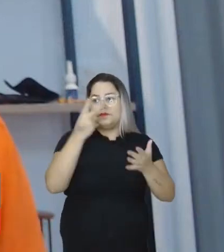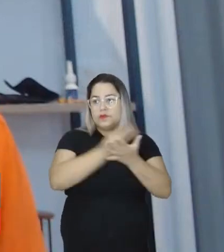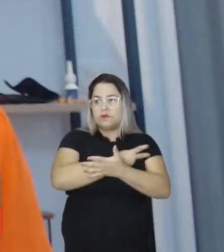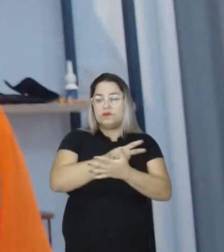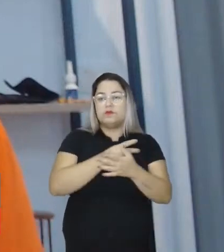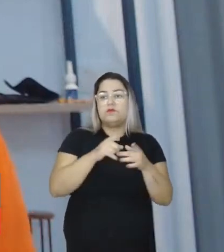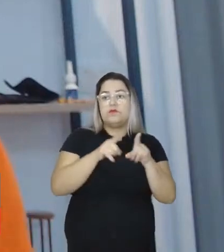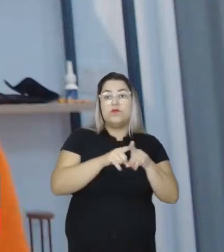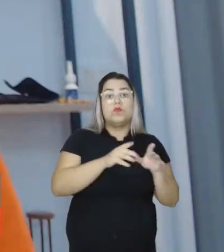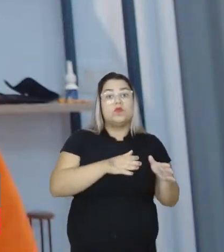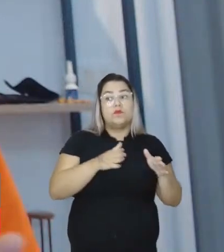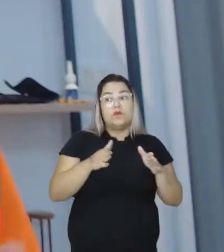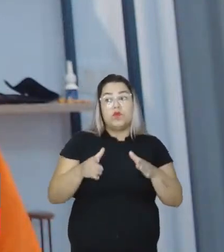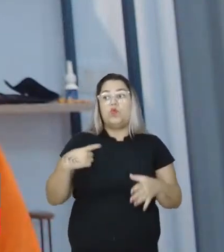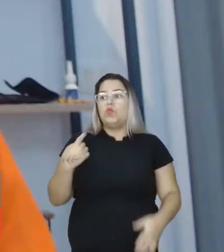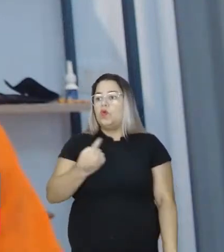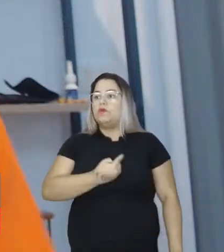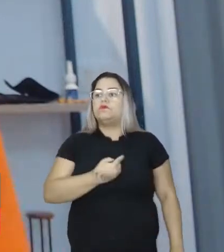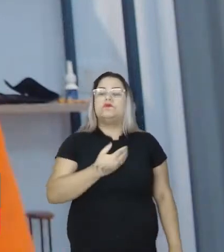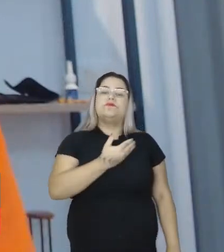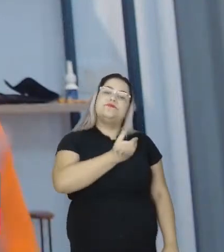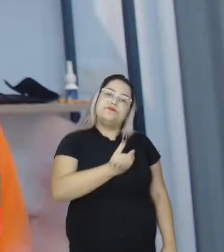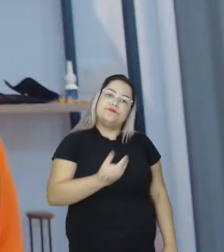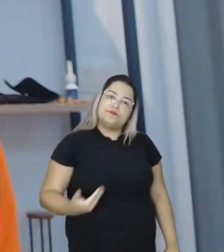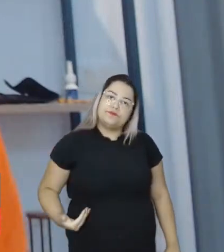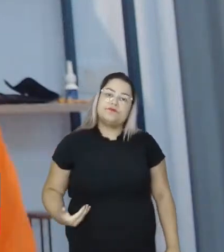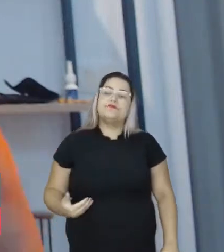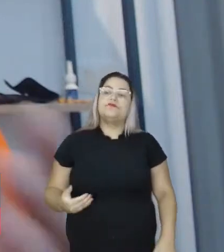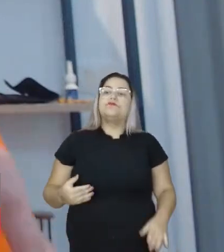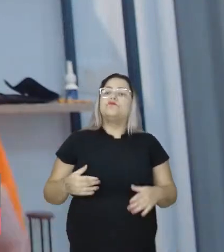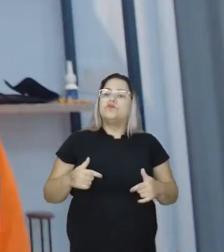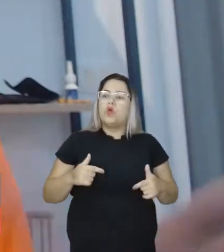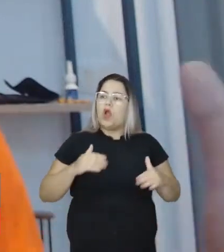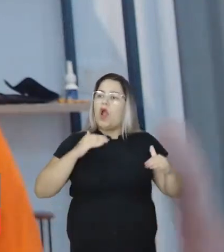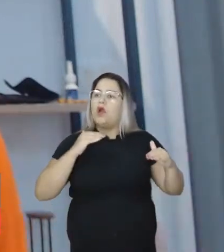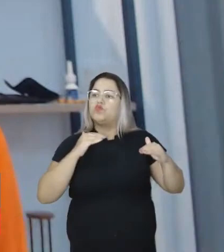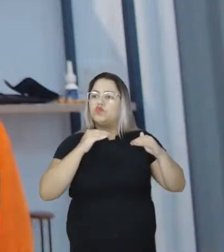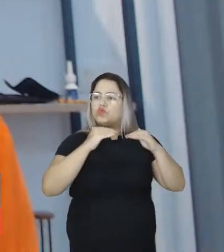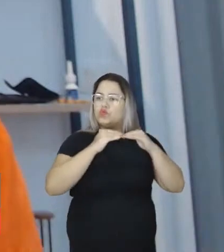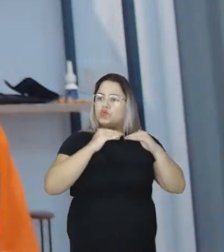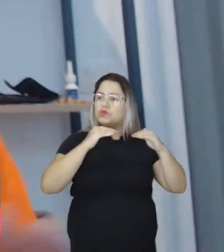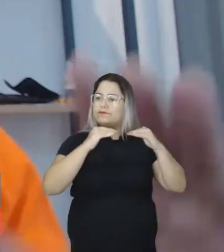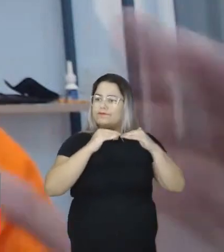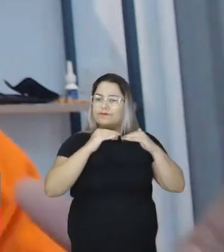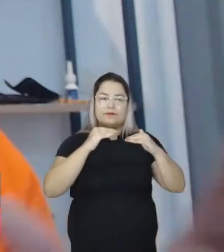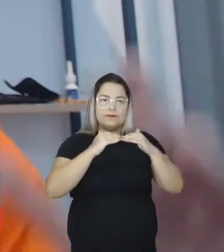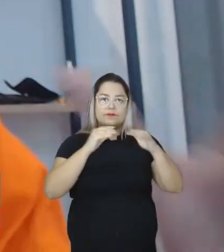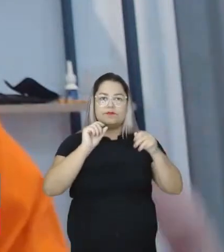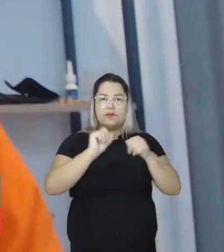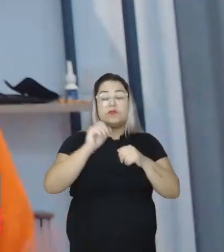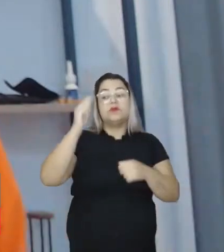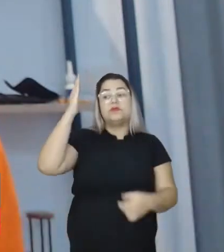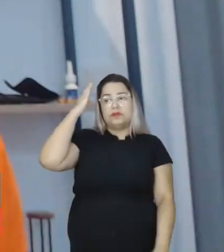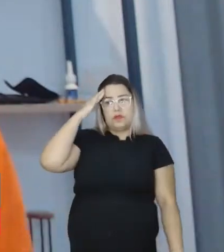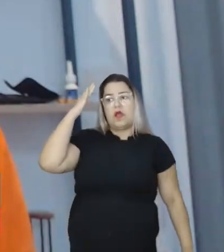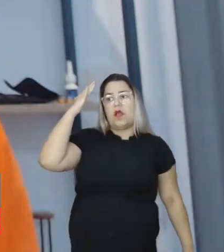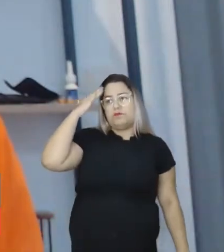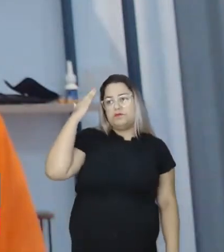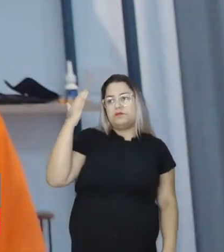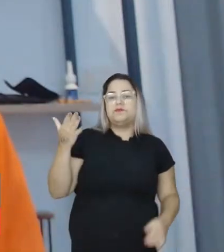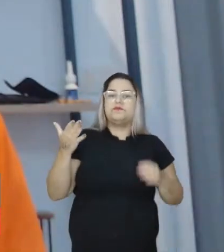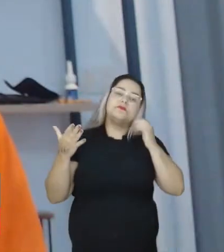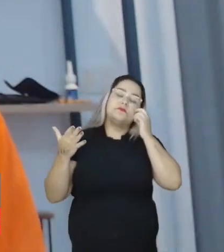Por tabela, o nosso governo é um governo em plena disputa o tempo inteiro, e a disputa tem que ser feita de forma sábia, prudente,